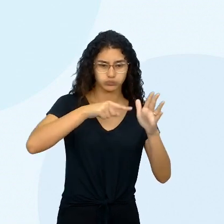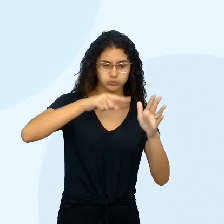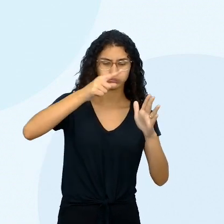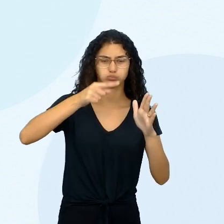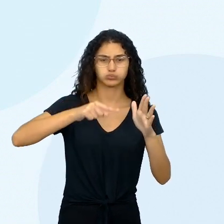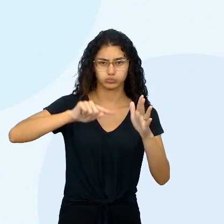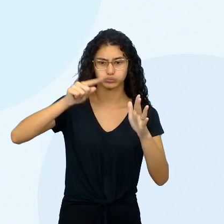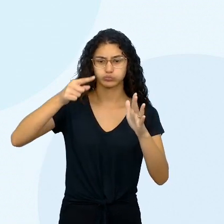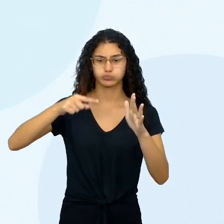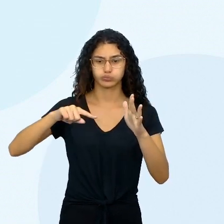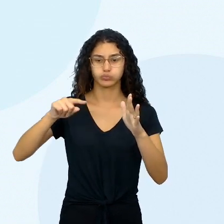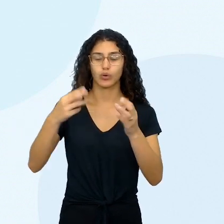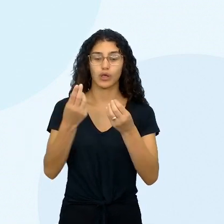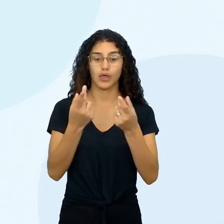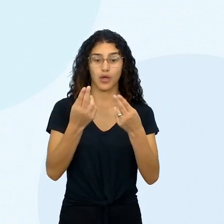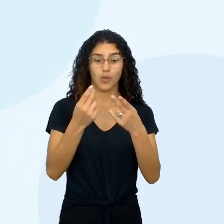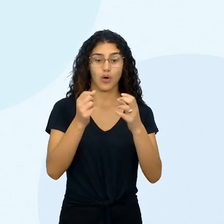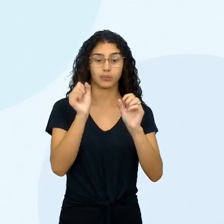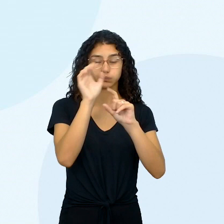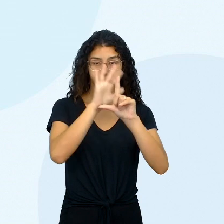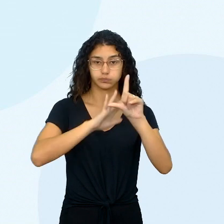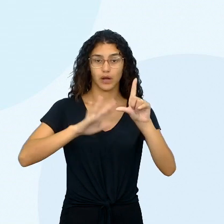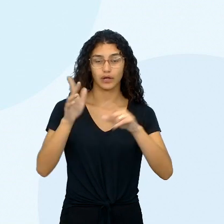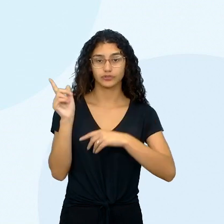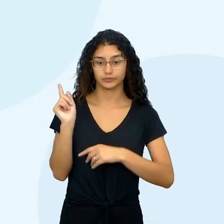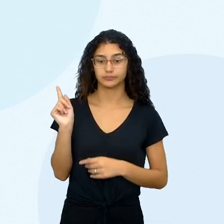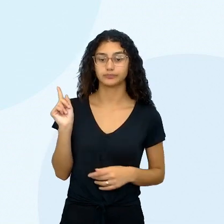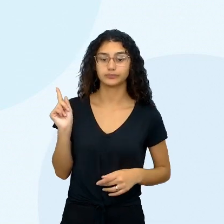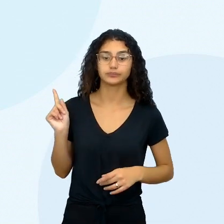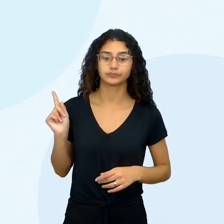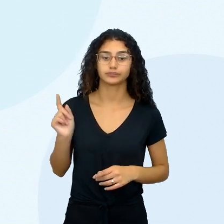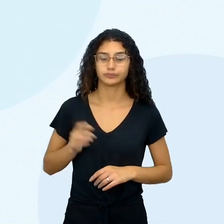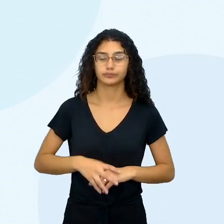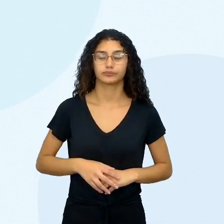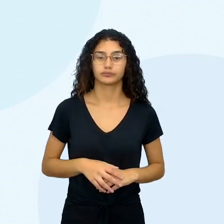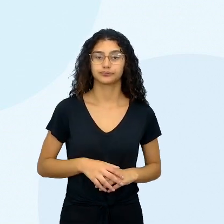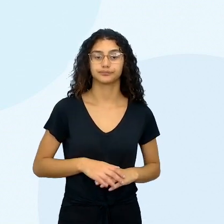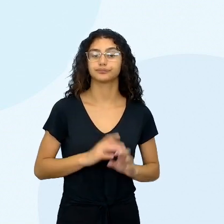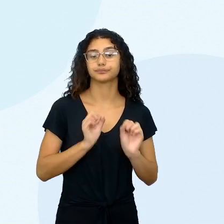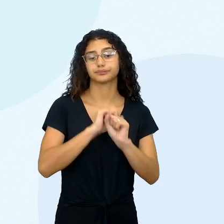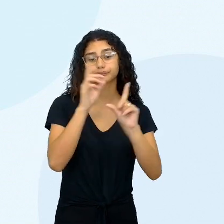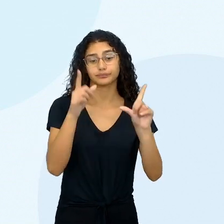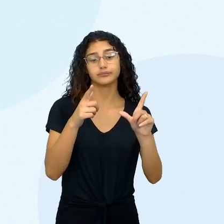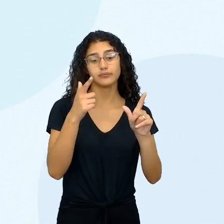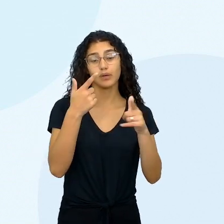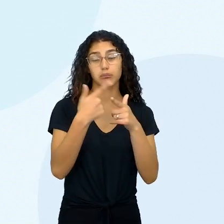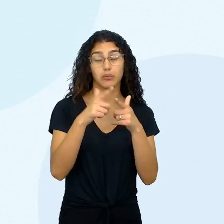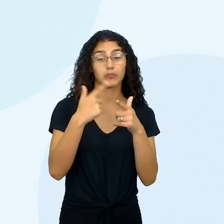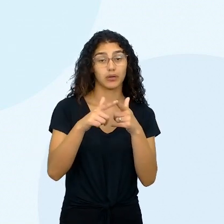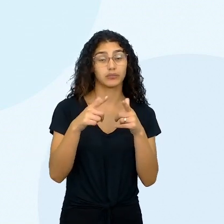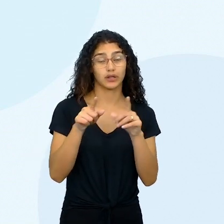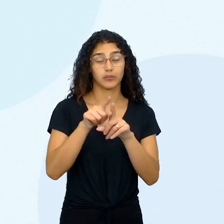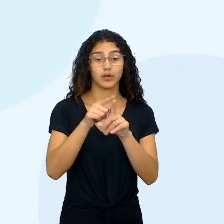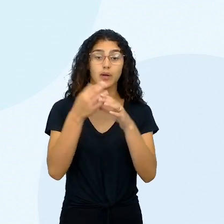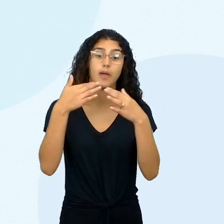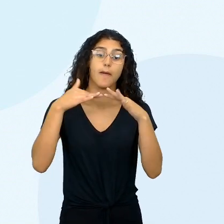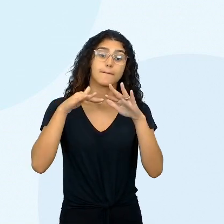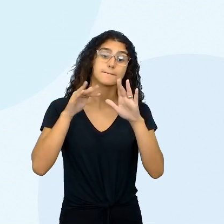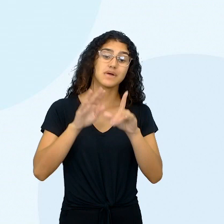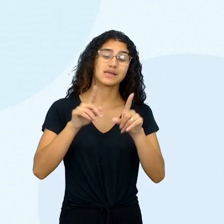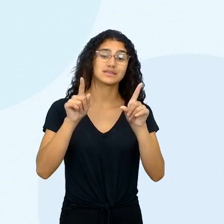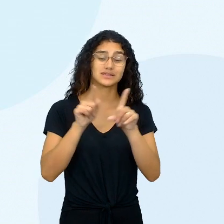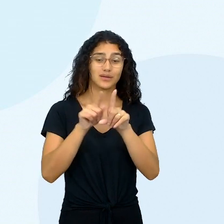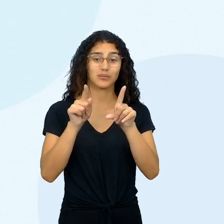vamos dizer assim, um pouco mais curvo, como vocês estão vendo aí na segunda imagem. Isso, claro, prejudica a aviação, mas